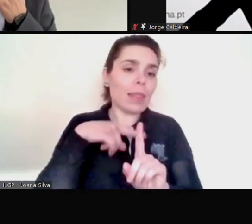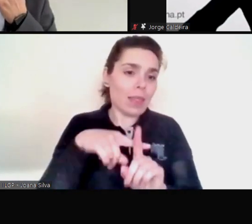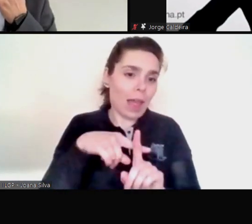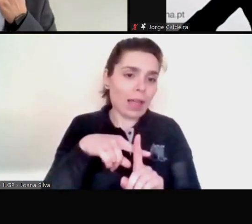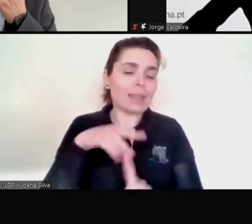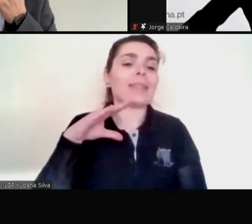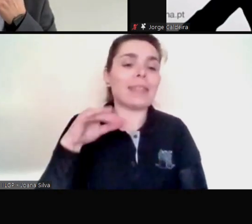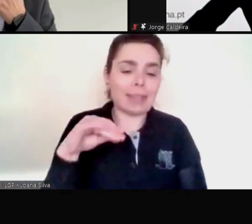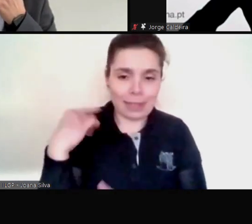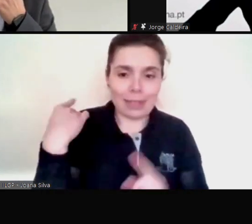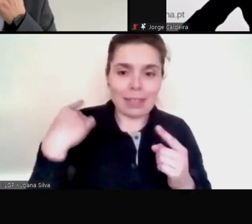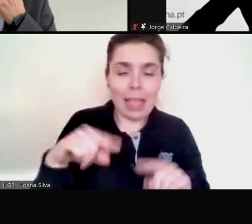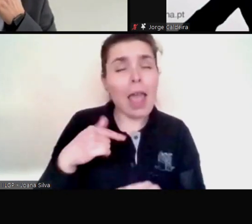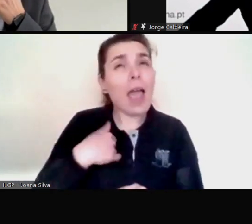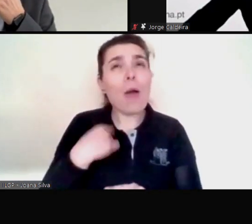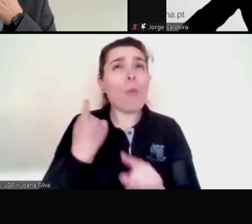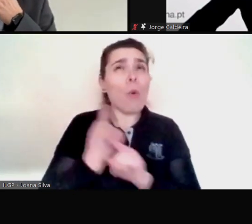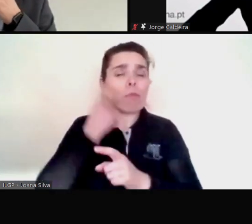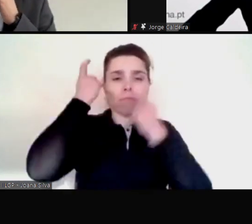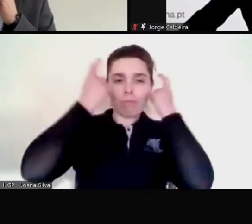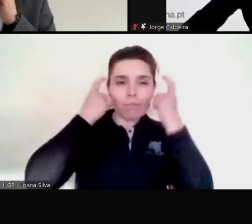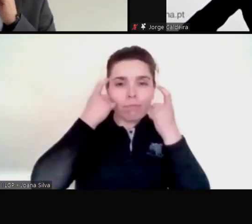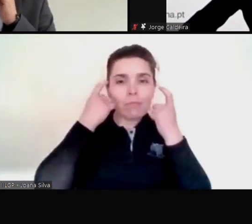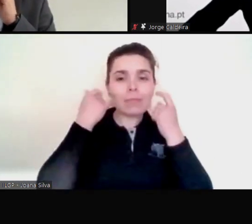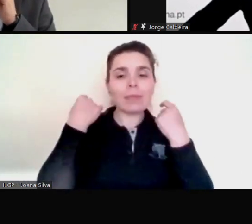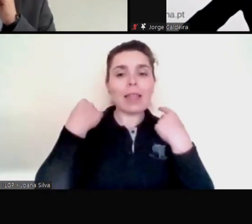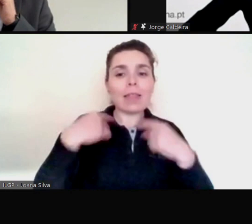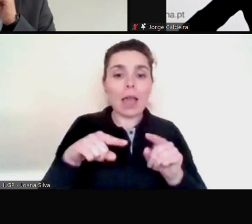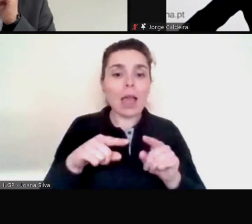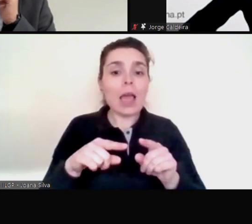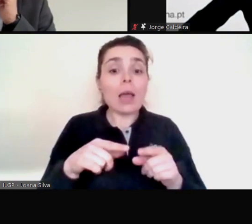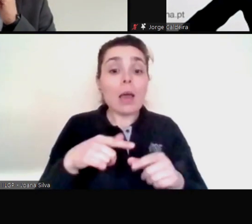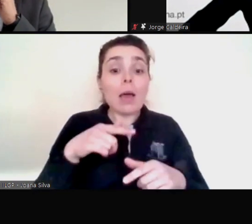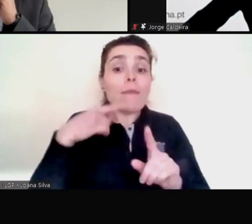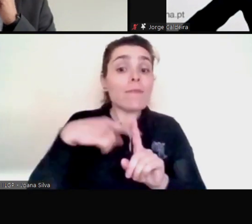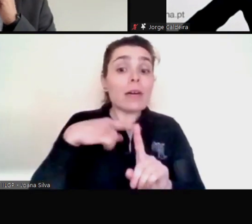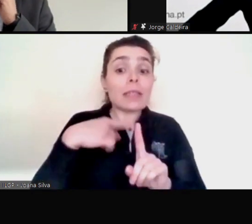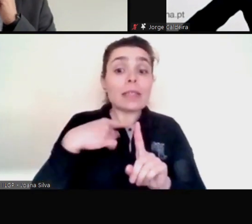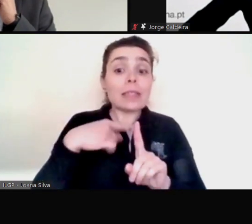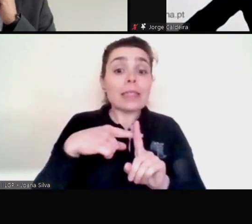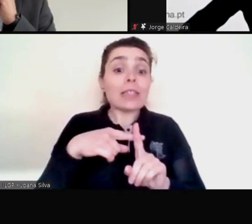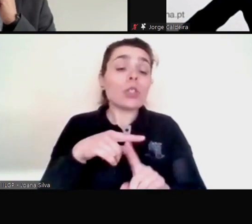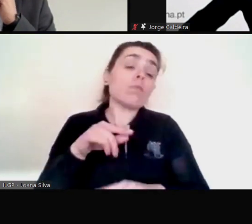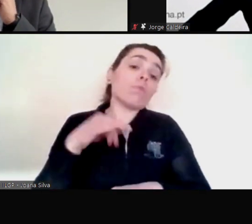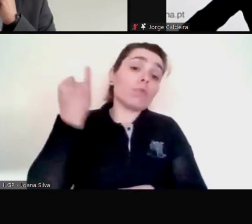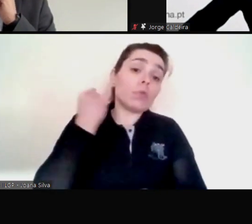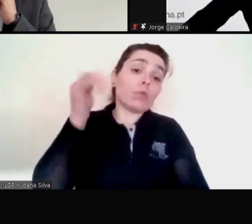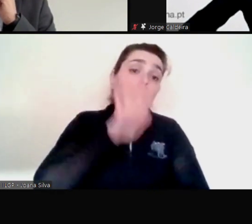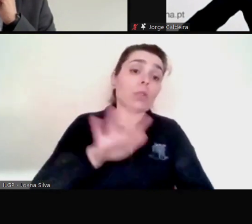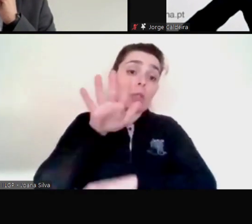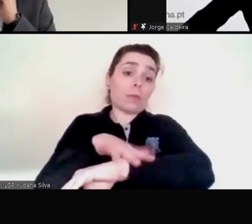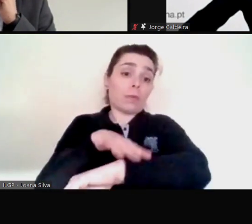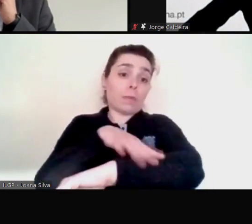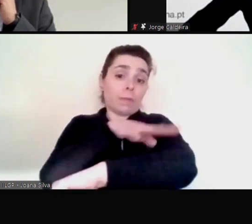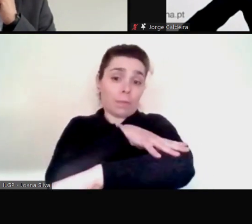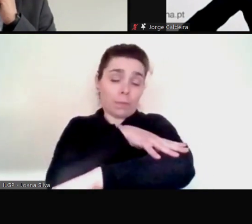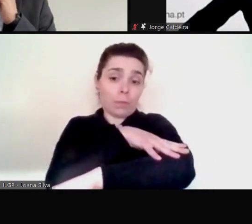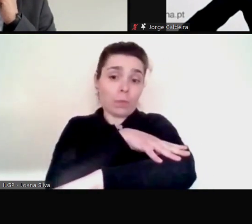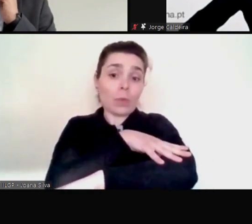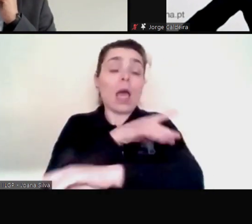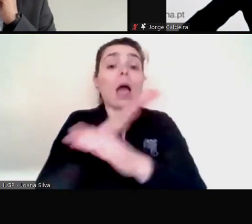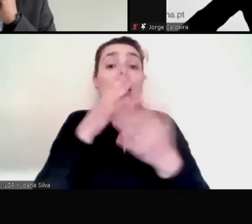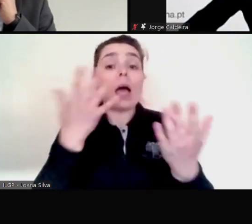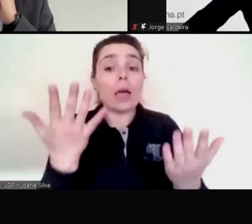faço e que são vantagens que não são dos MOOC em geral, mas são dos MOOC do INA. Portanto, partem do pressuposto